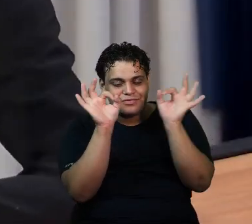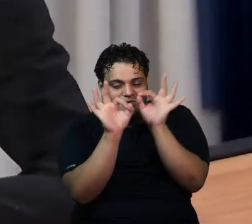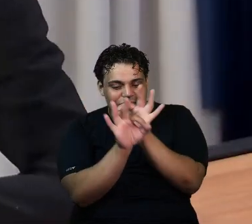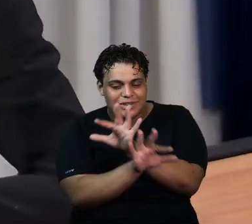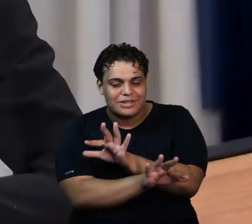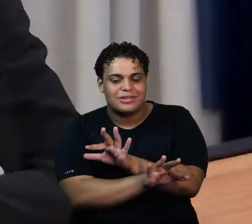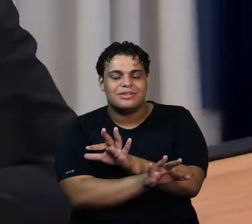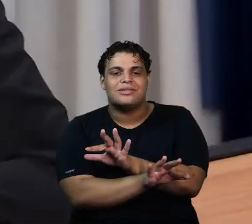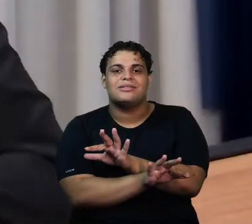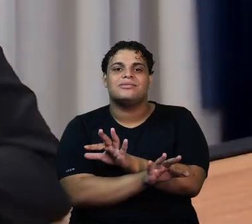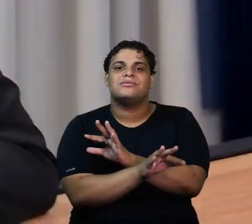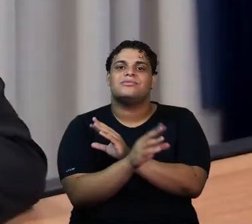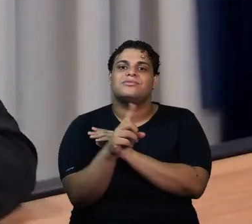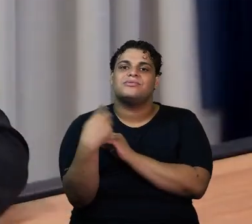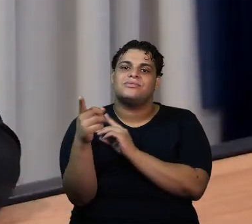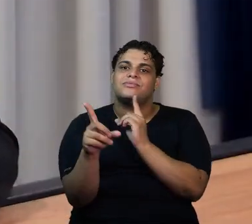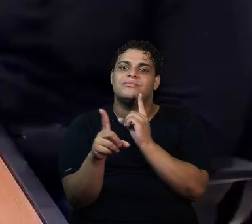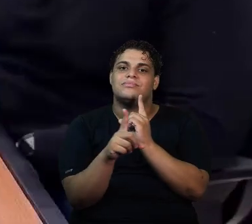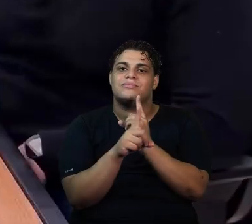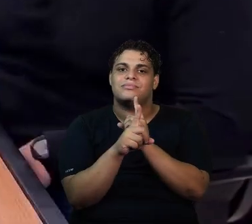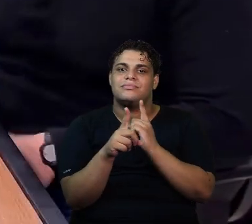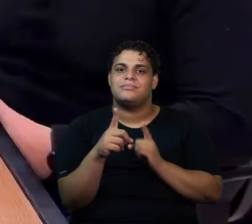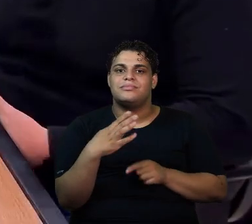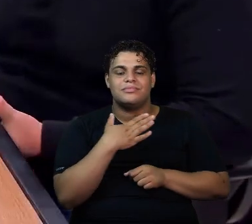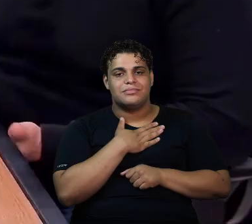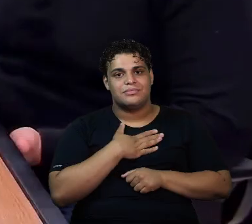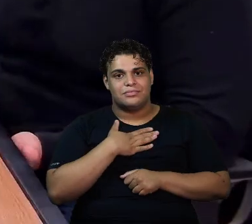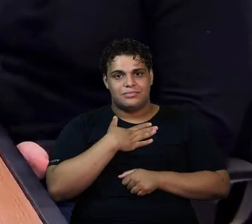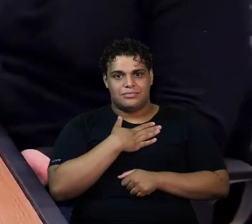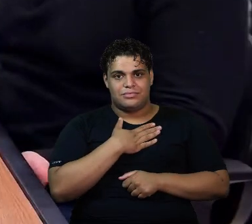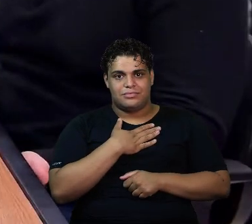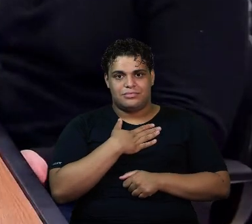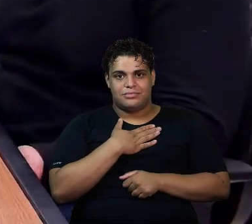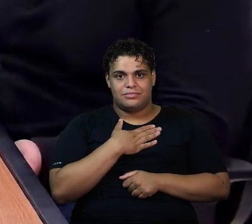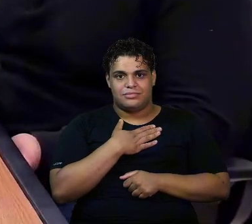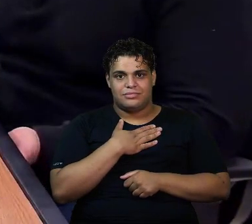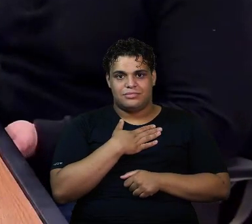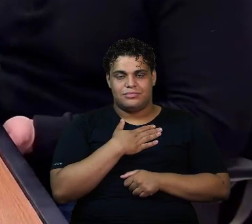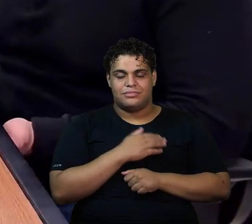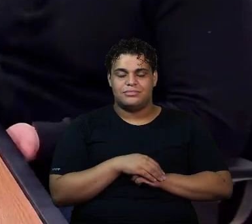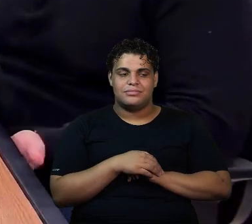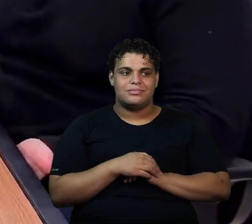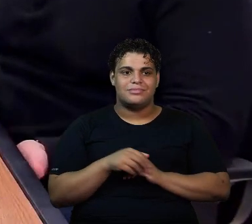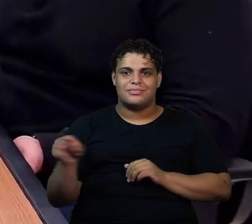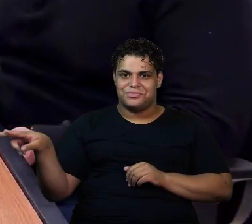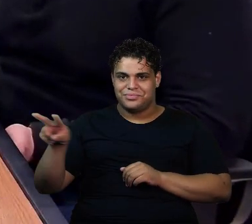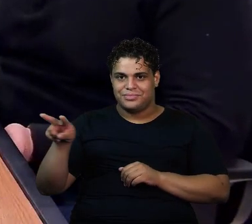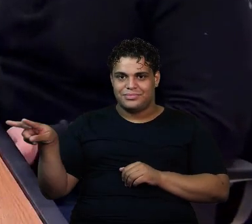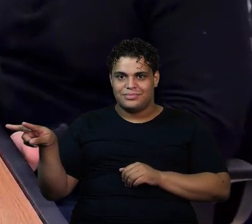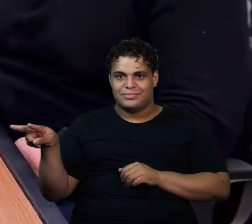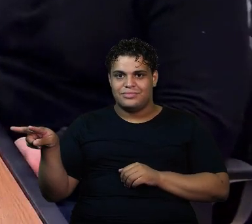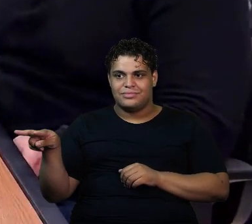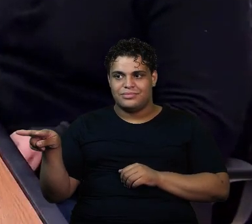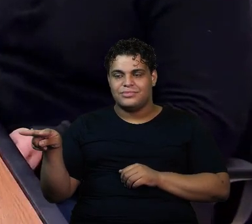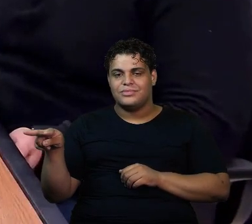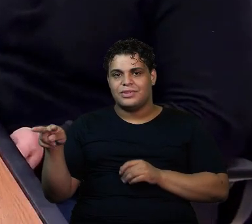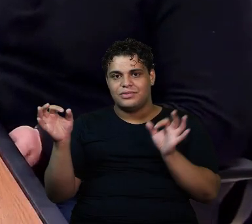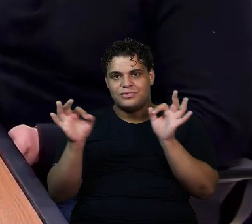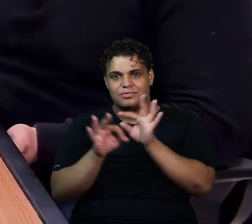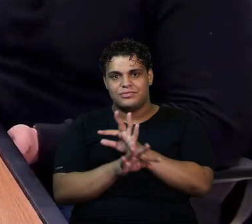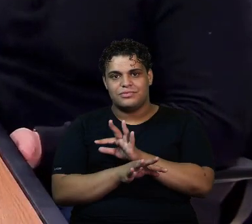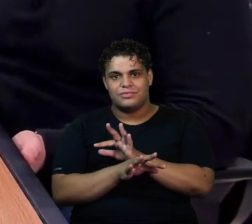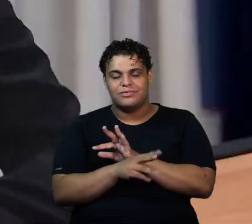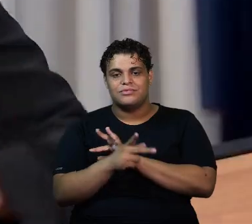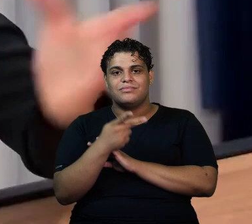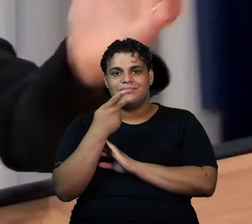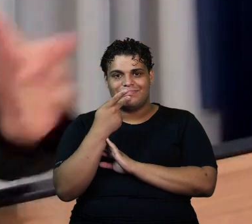nosso precioso encontro. Gostaria o Rafael e o Rafael de darem as suas considerações finais, falarem